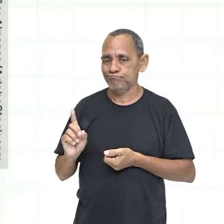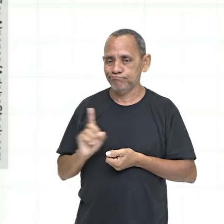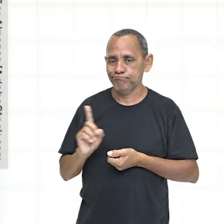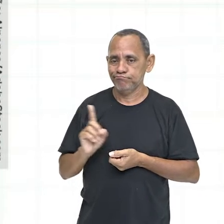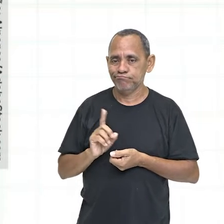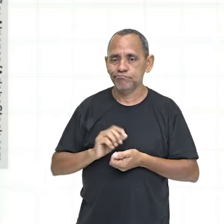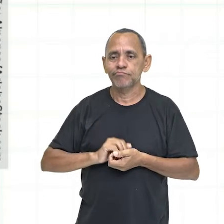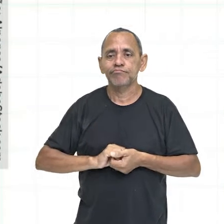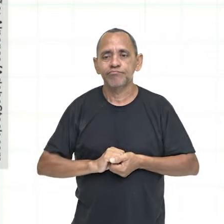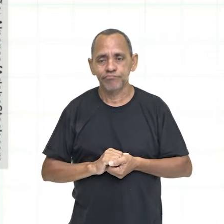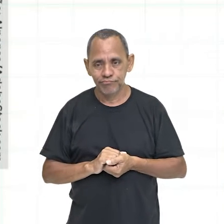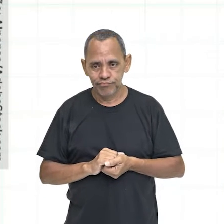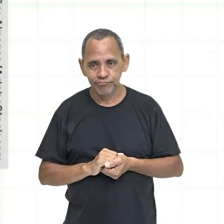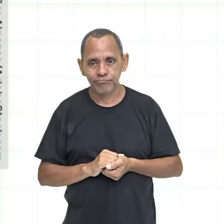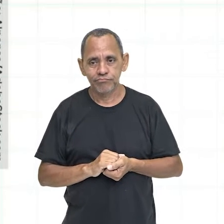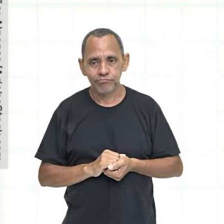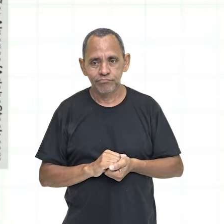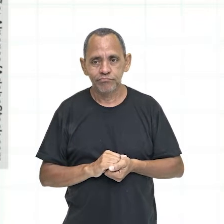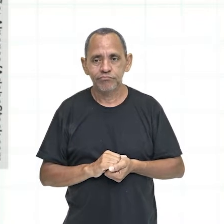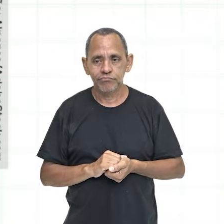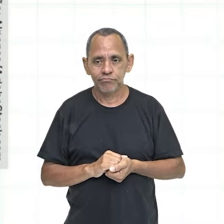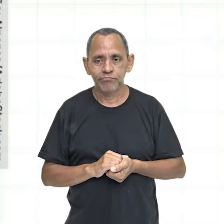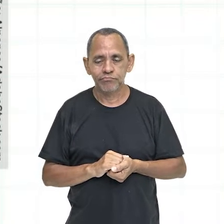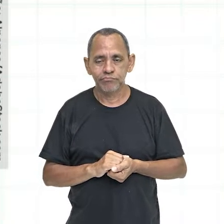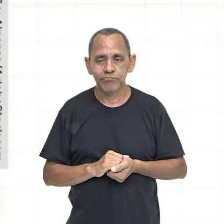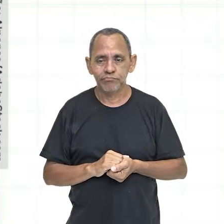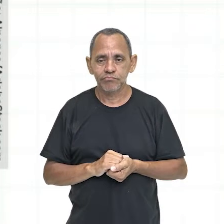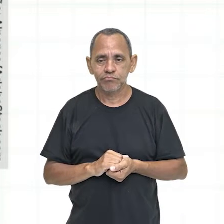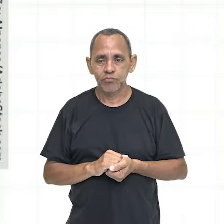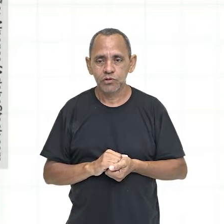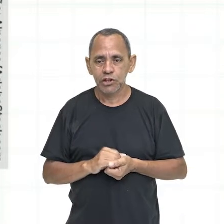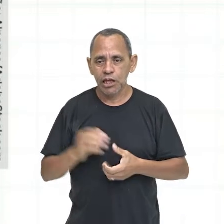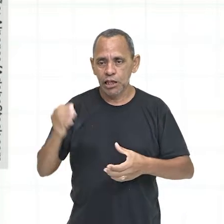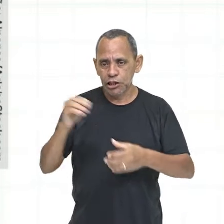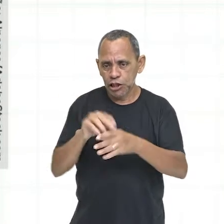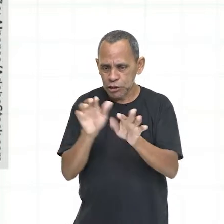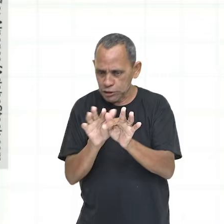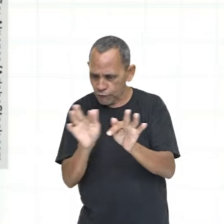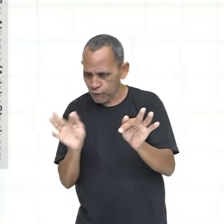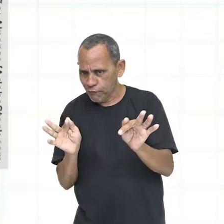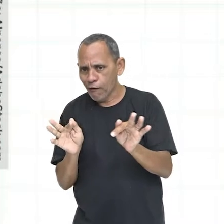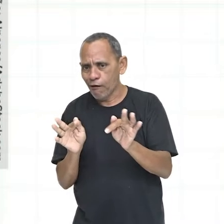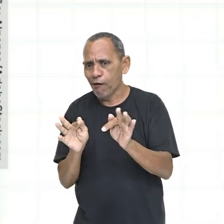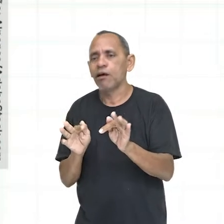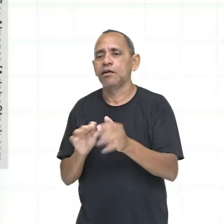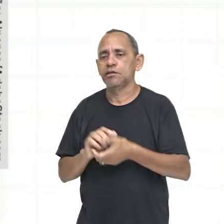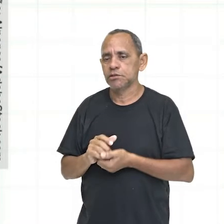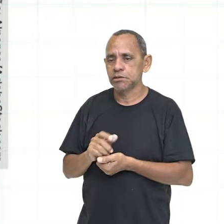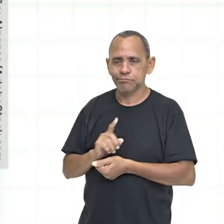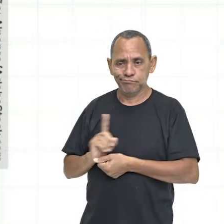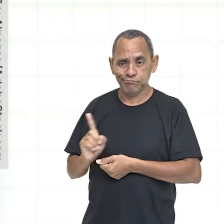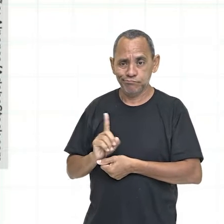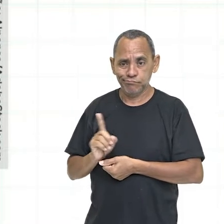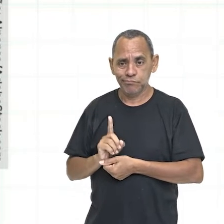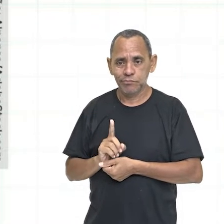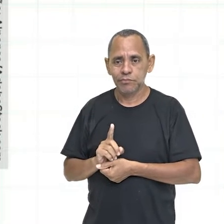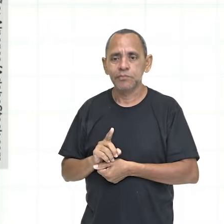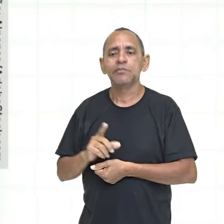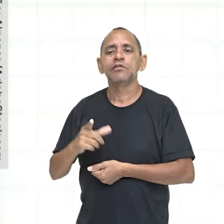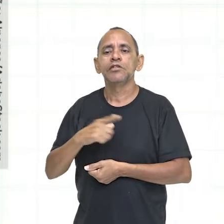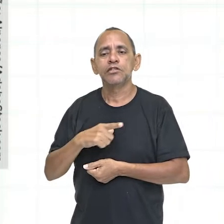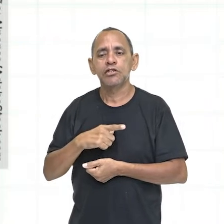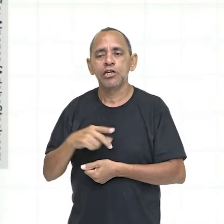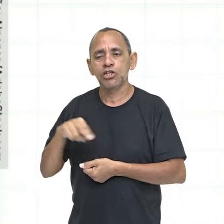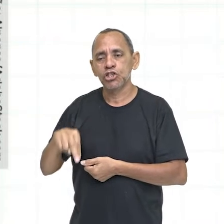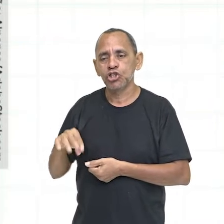e é esse verbo auxiliar que vai receber o not. Isso serve para todas as frases negativas, tá? Então, já dá para a